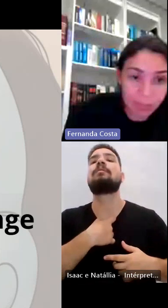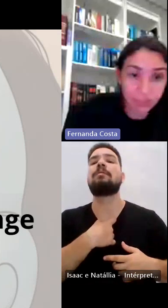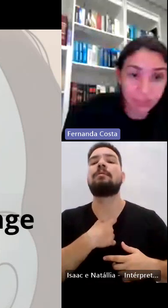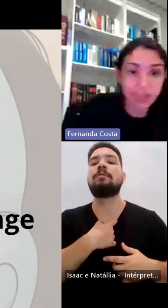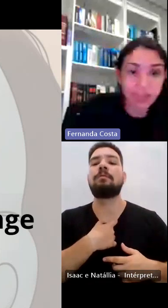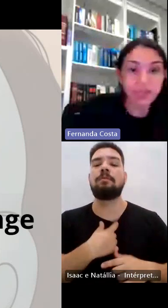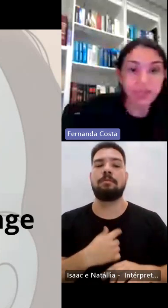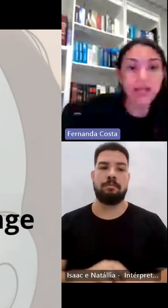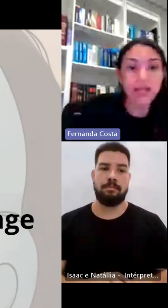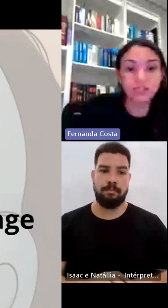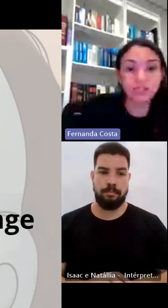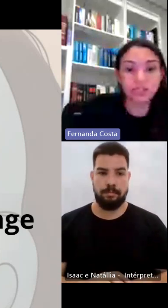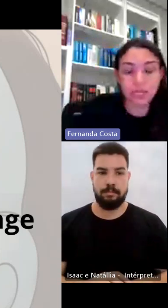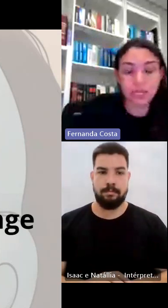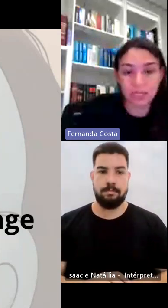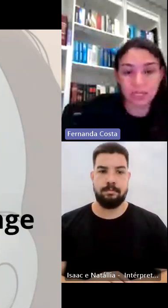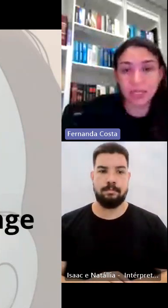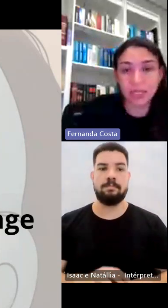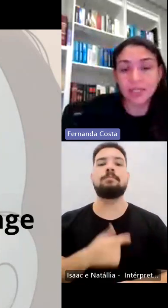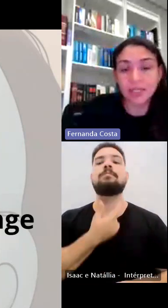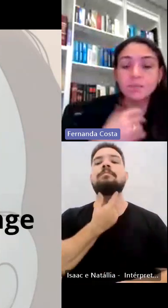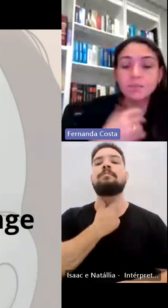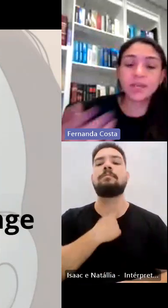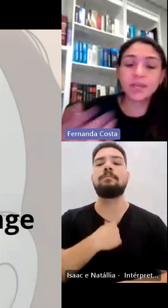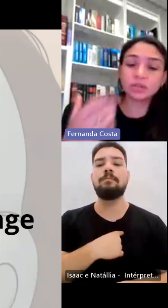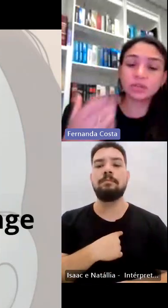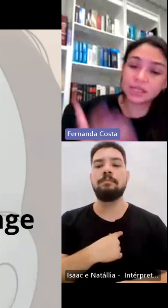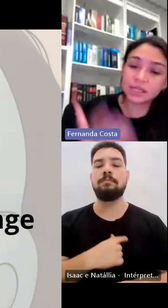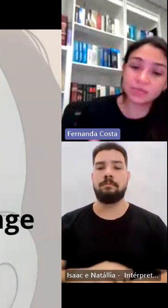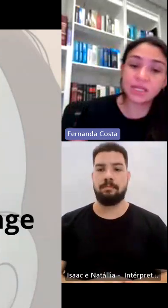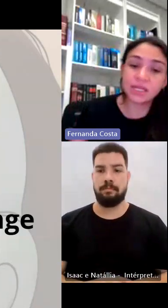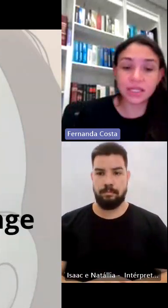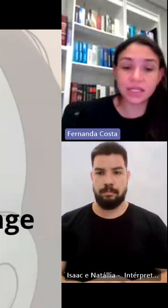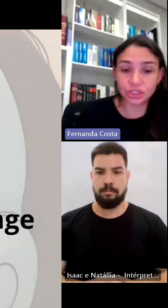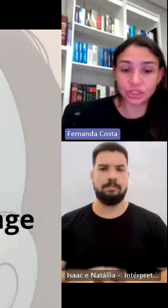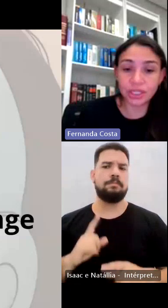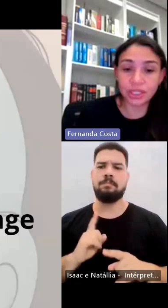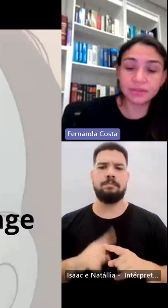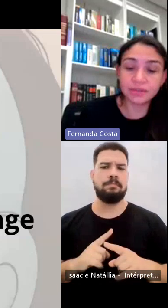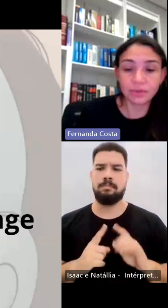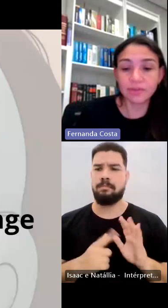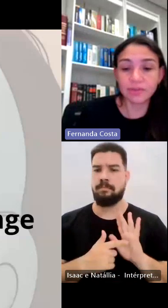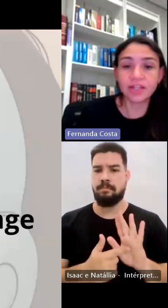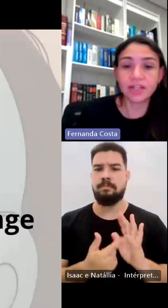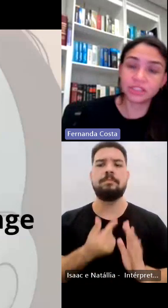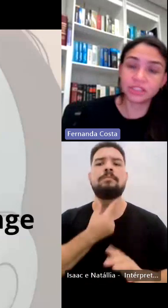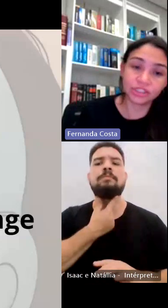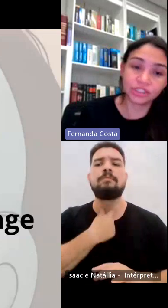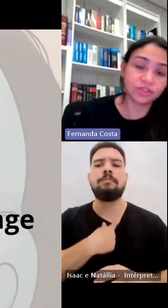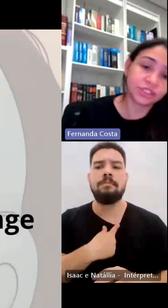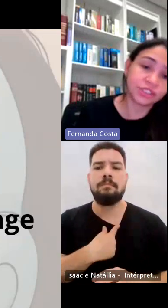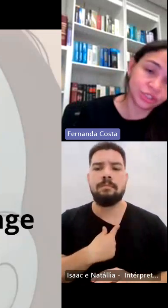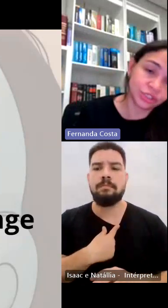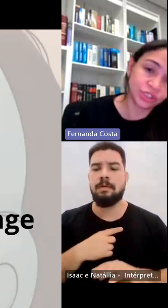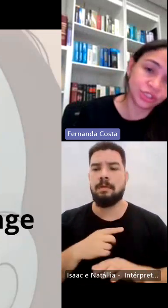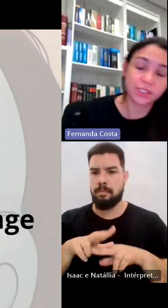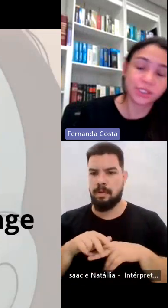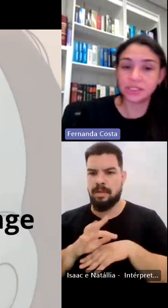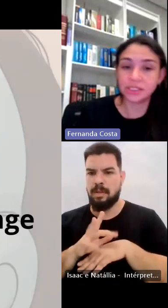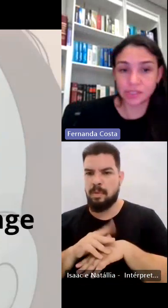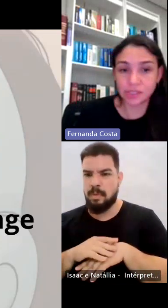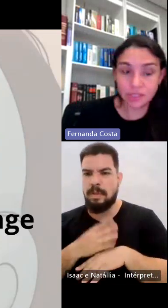essa parte da laringe aqui. Por que eu estou trazendo essa laringe, né? Não é para falar de laringite,